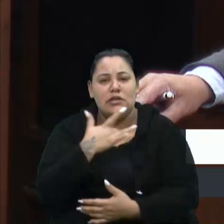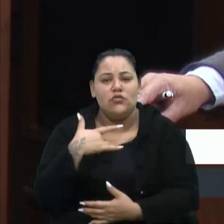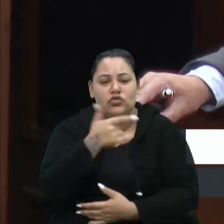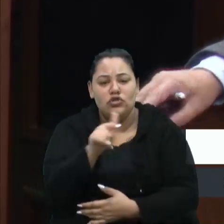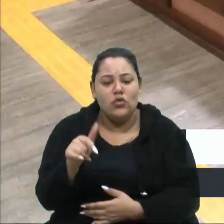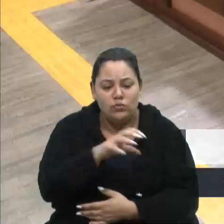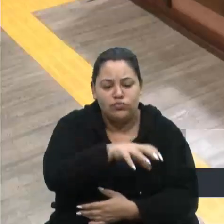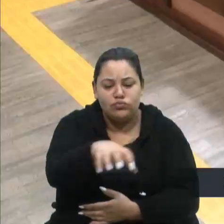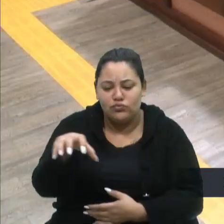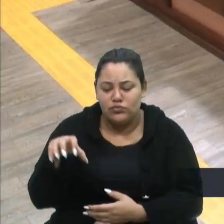obrigado